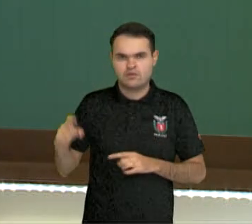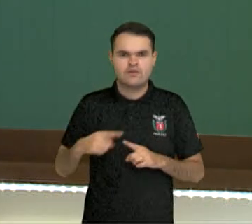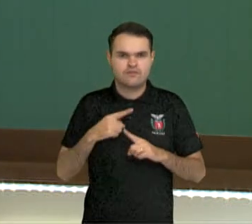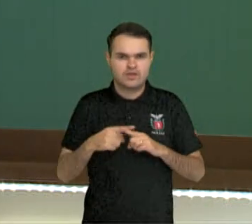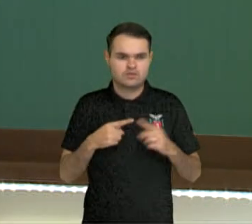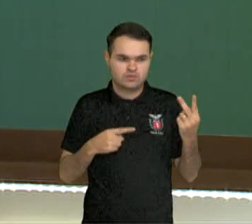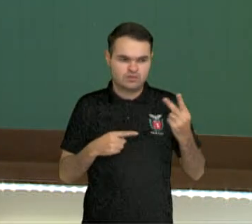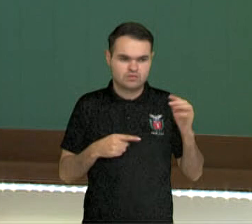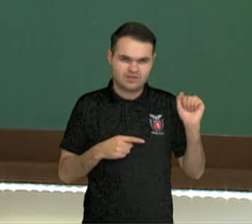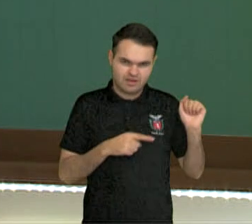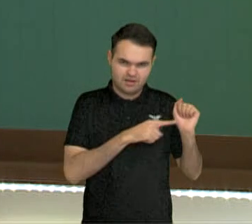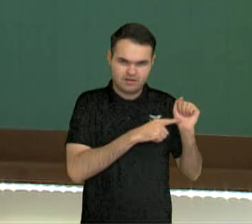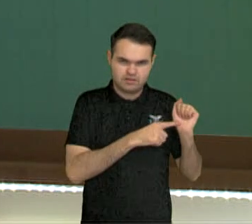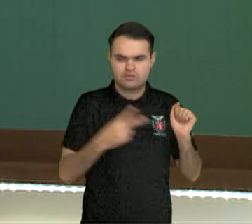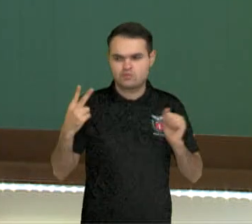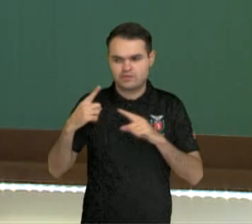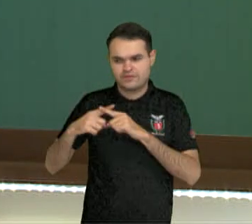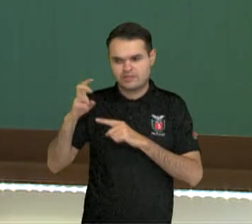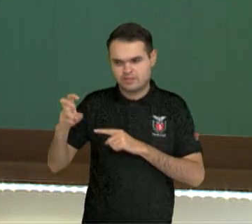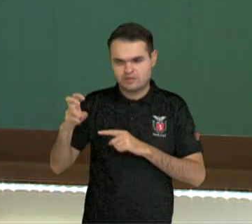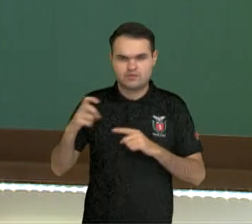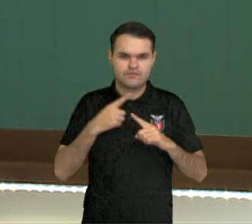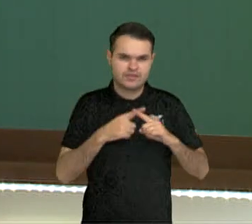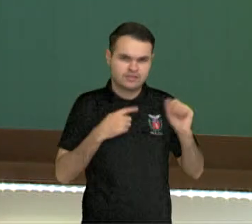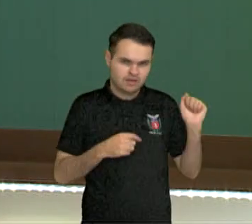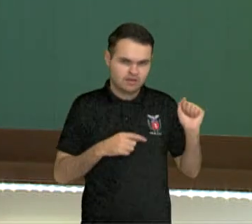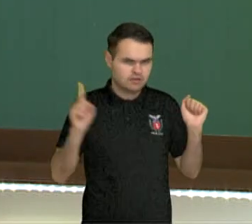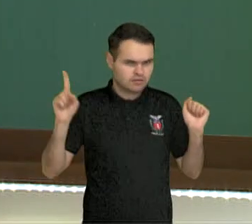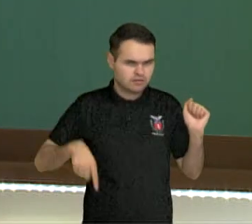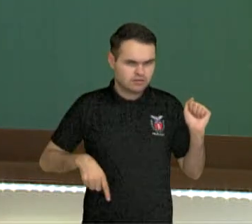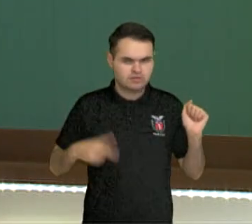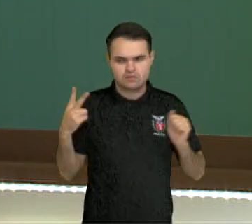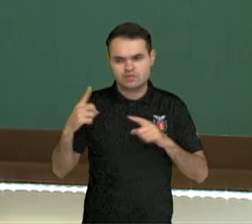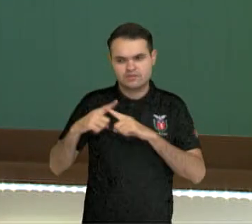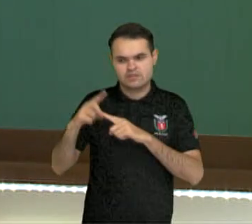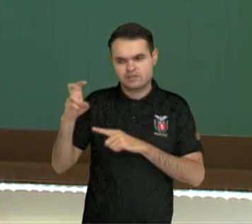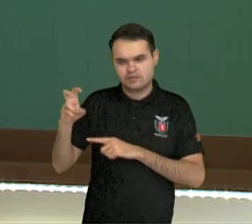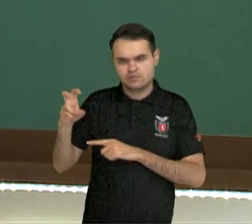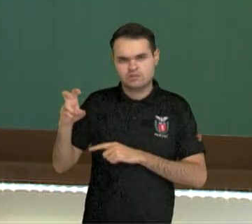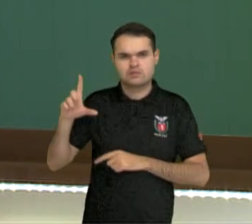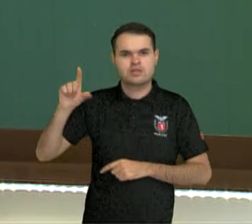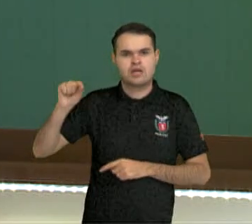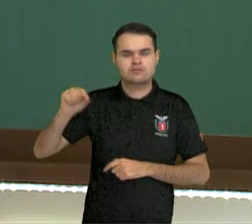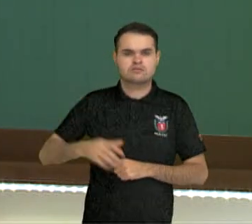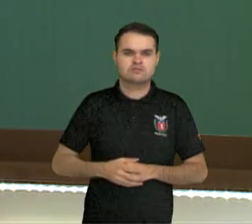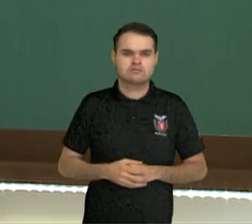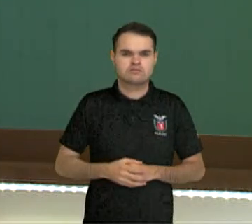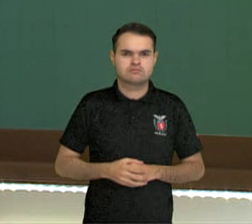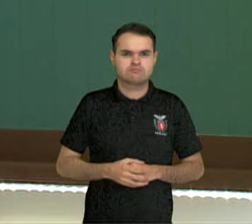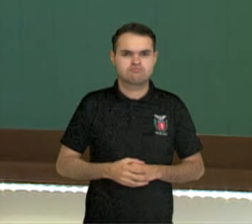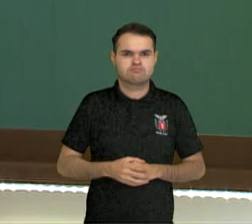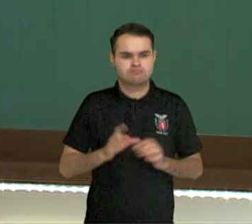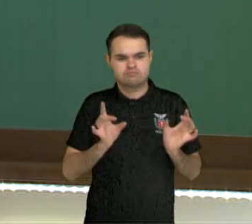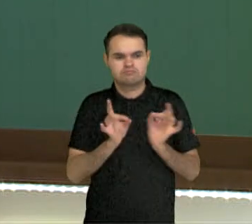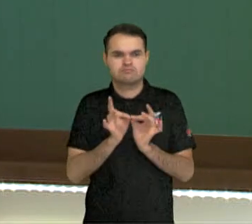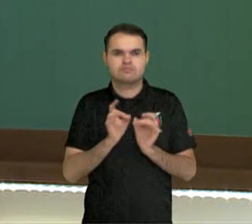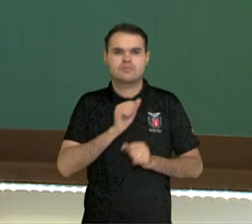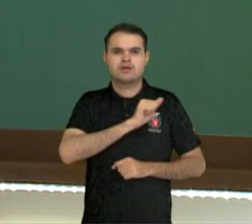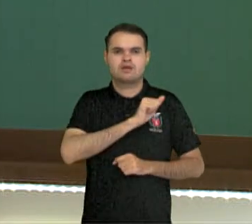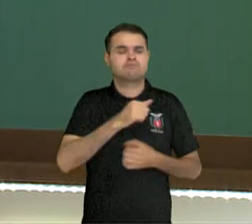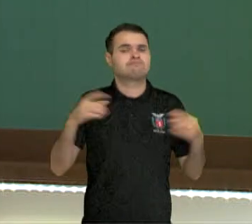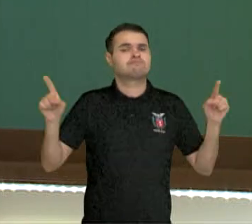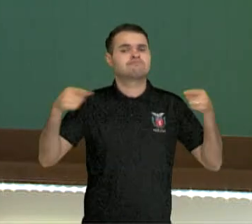que é a? 2 vezes 5 vezes a, 2 vezes 5, 10. Grudado com a,